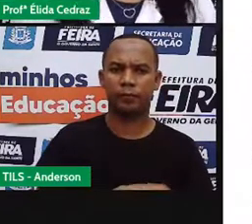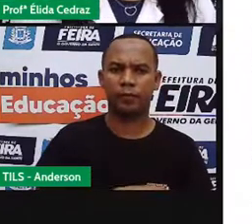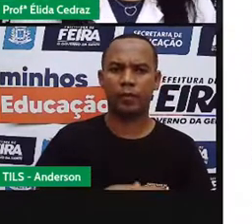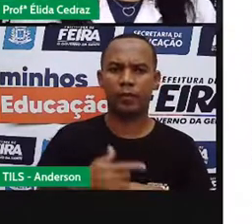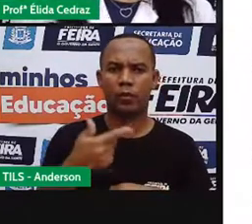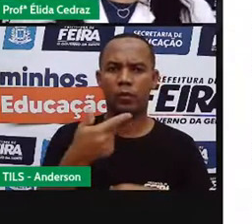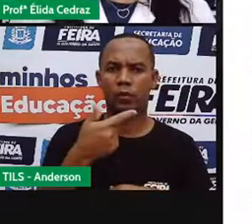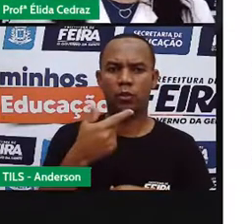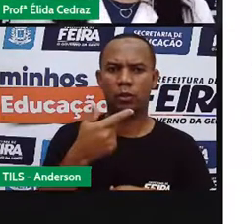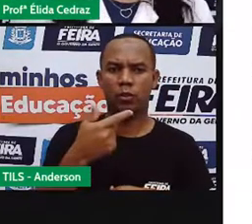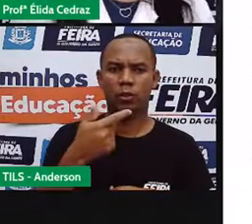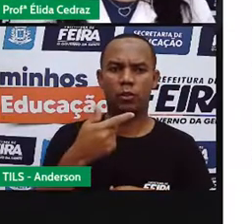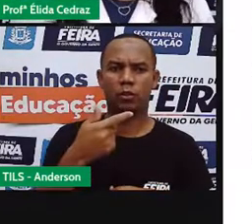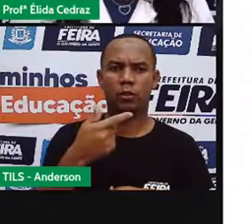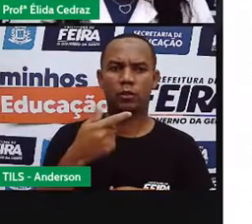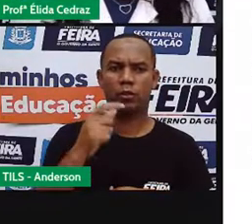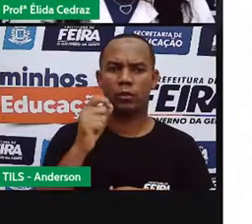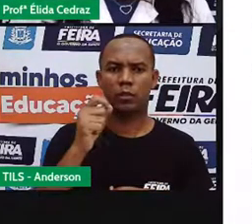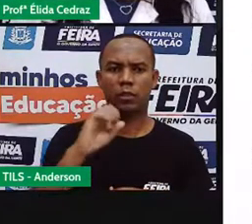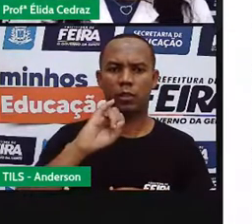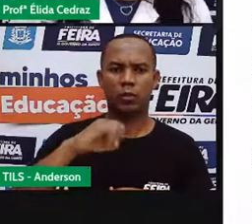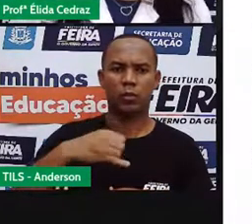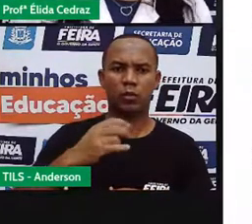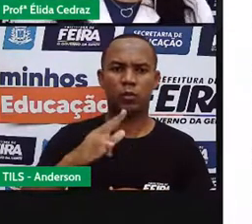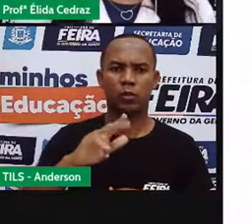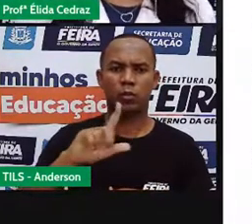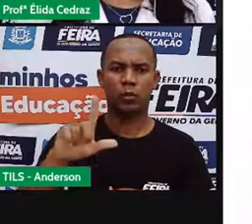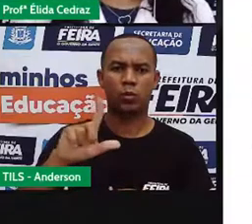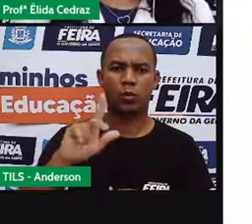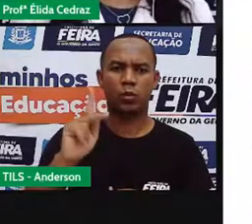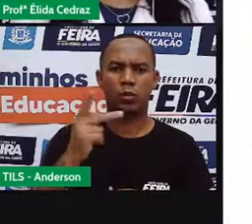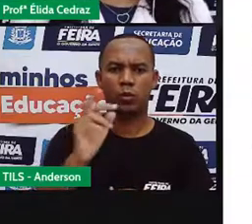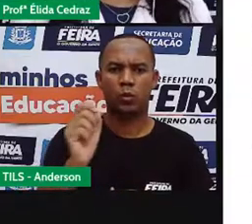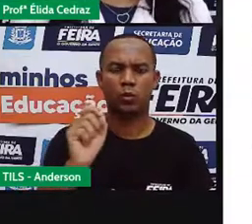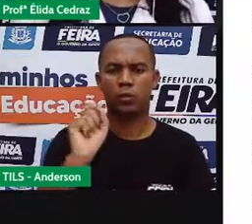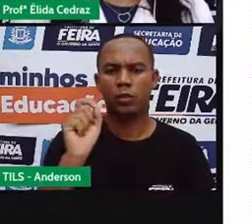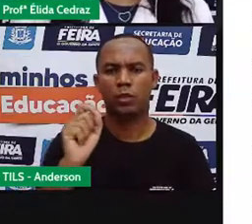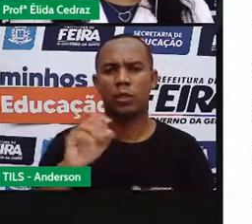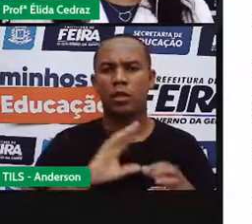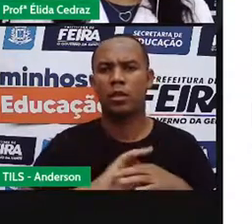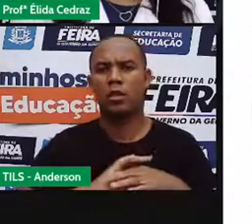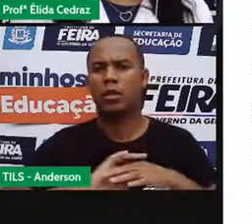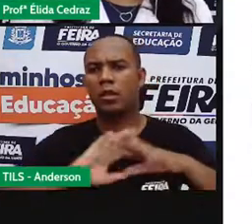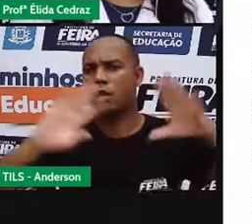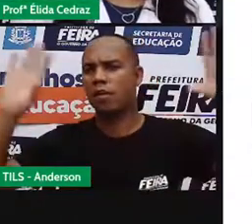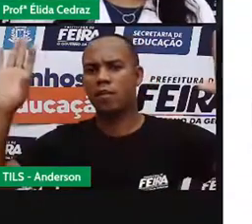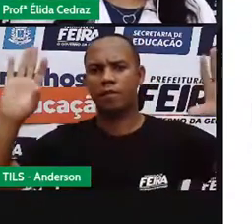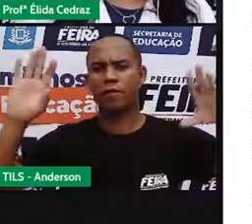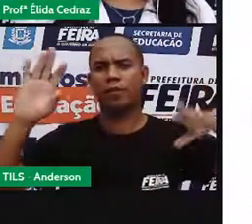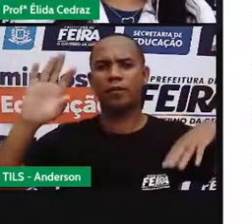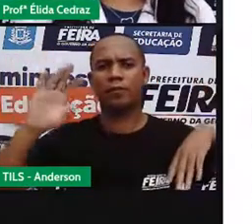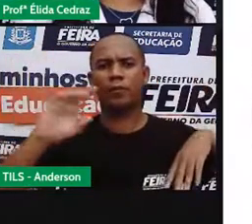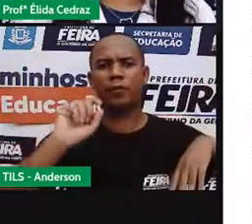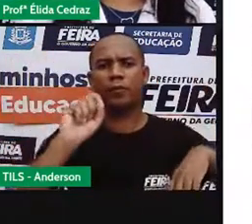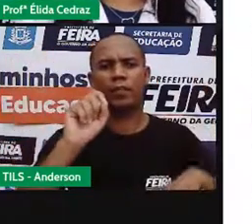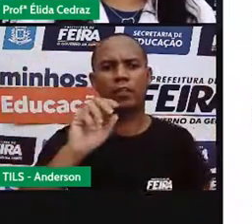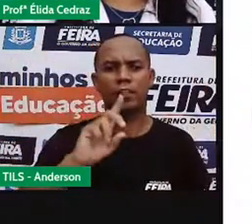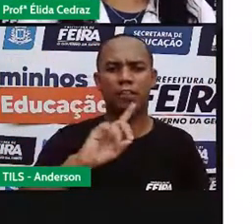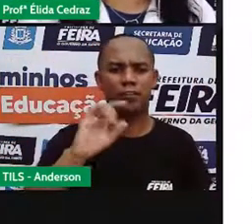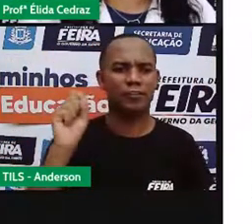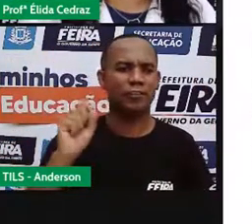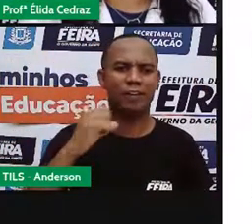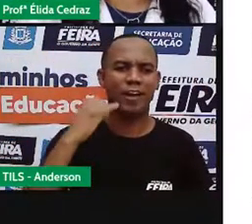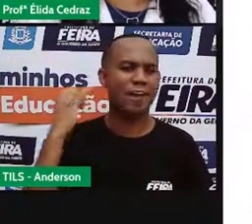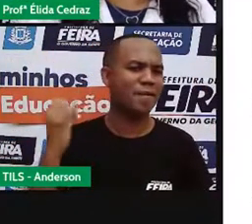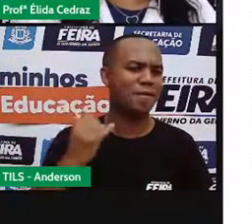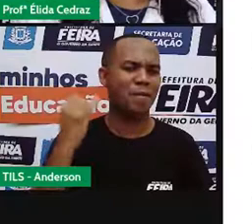2 de julho, Independência da Bahia. Como muitas pessoas gostam de falar, é o dia da